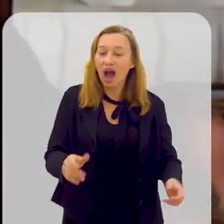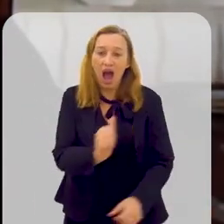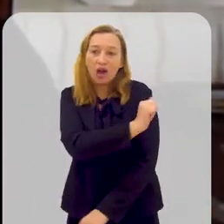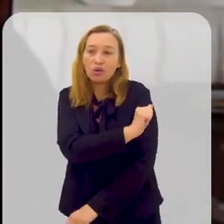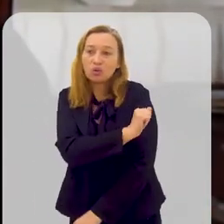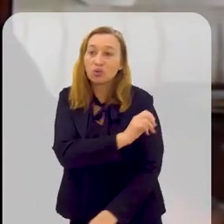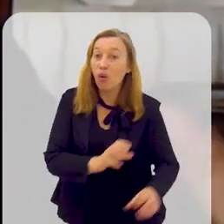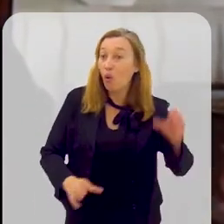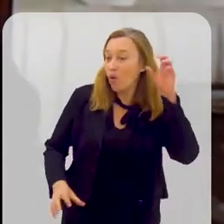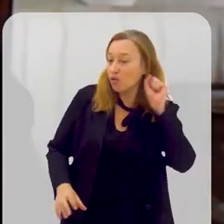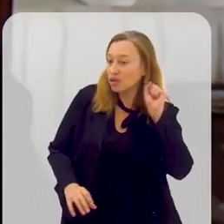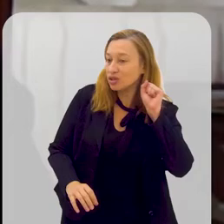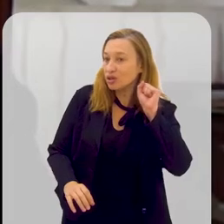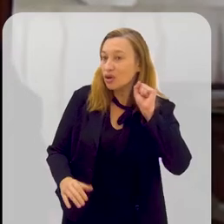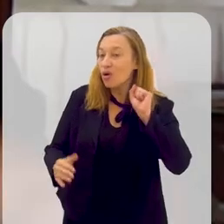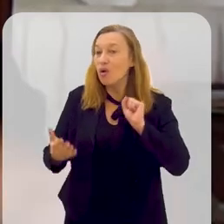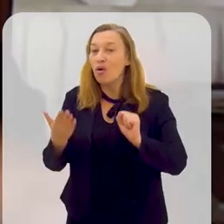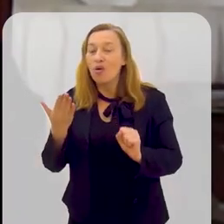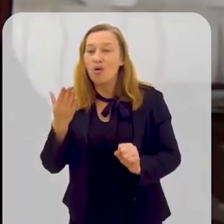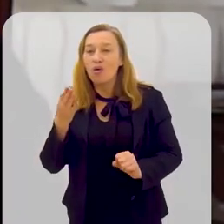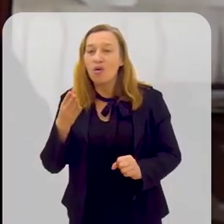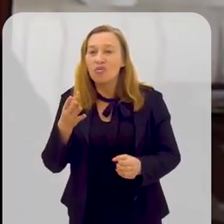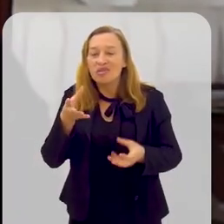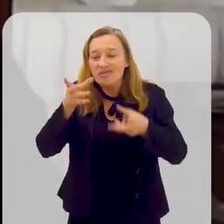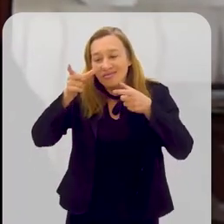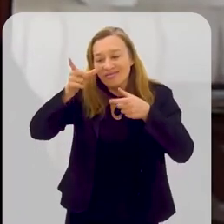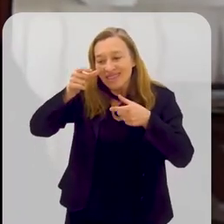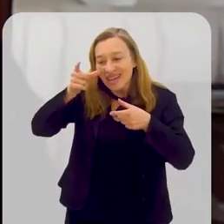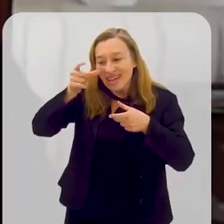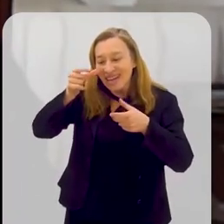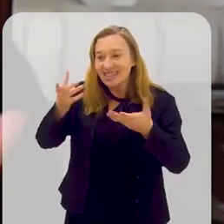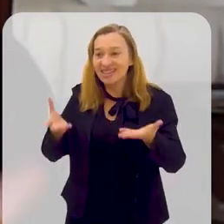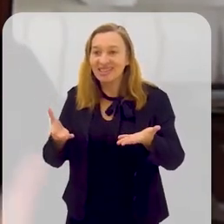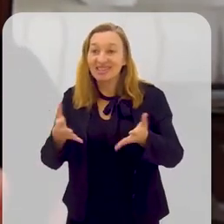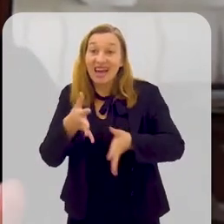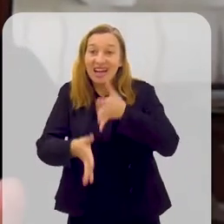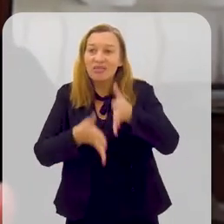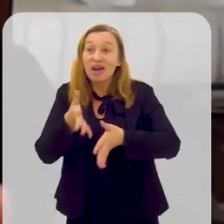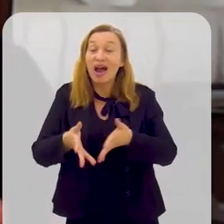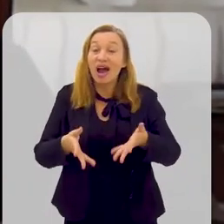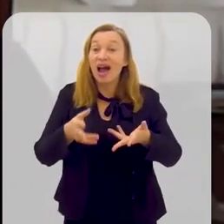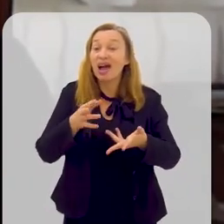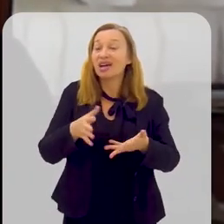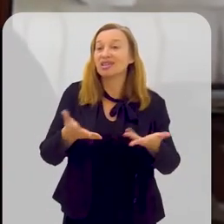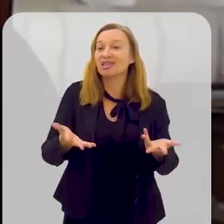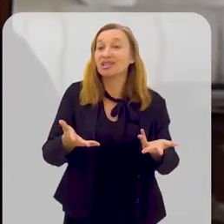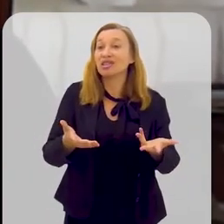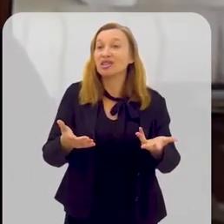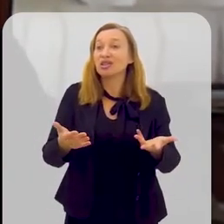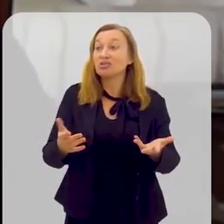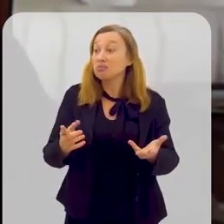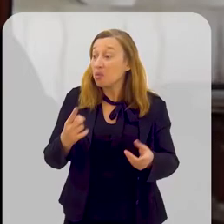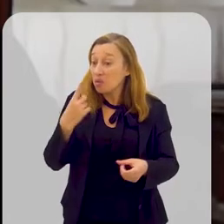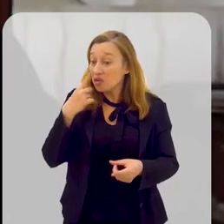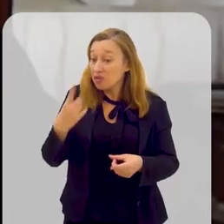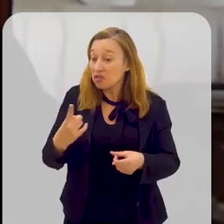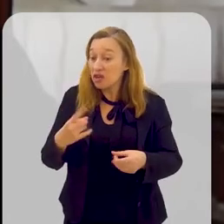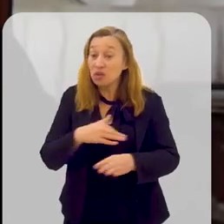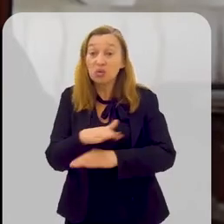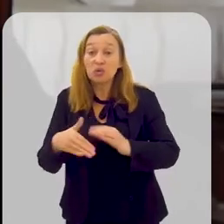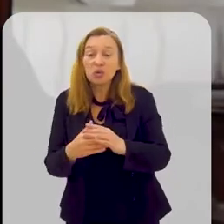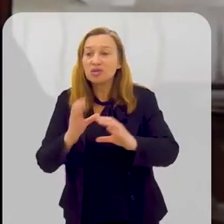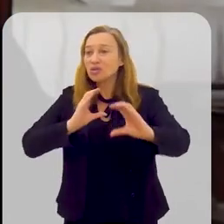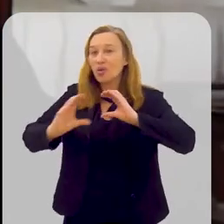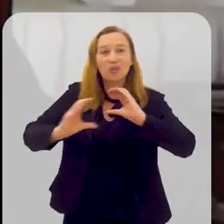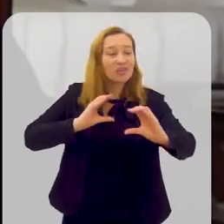ouvintes começaram alguns deles a se interessar pela libras resultado eles estavam se comunicando